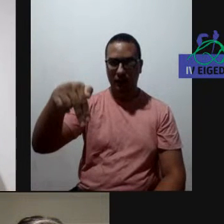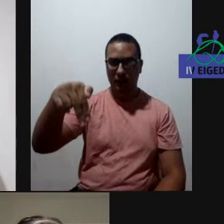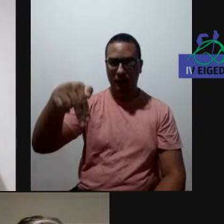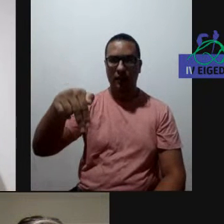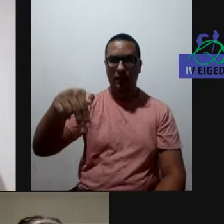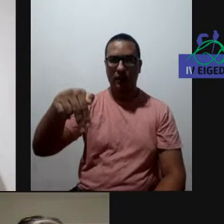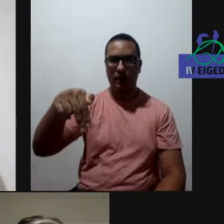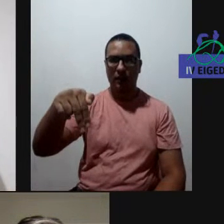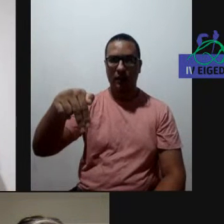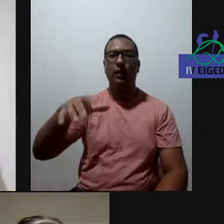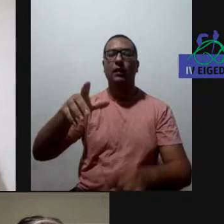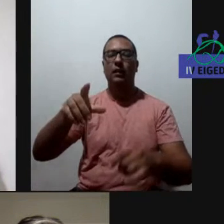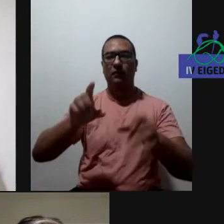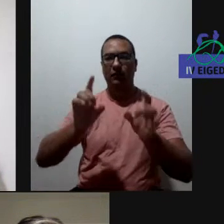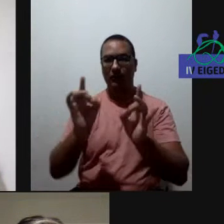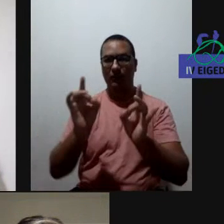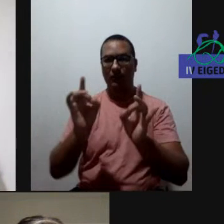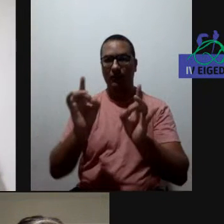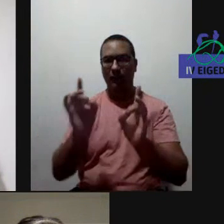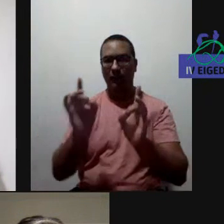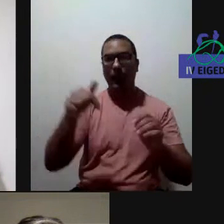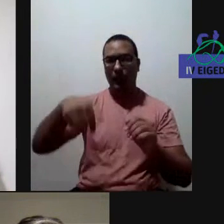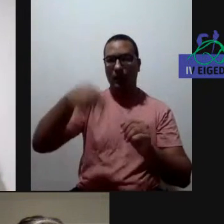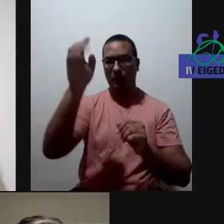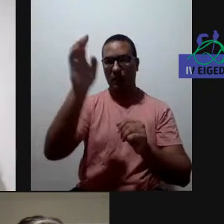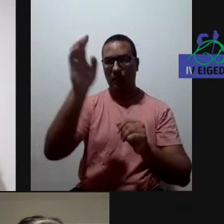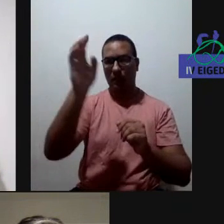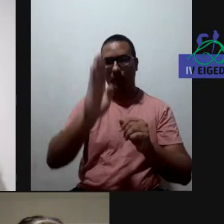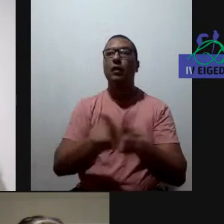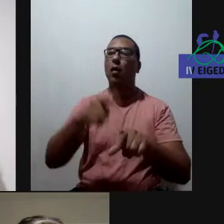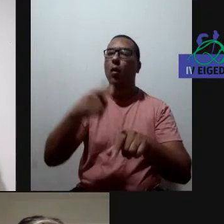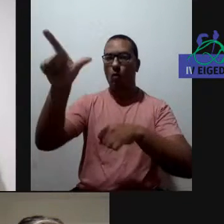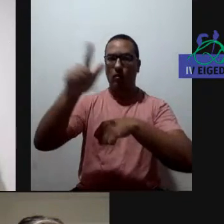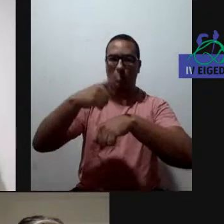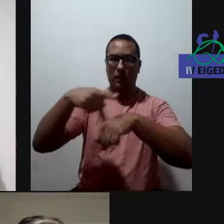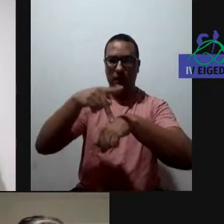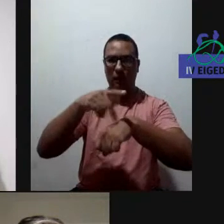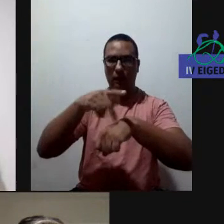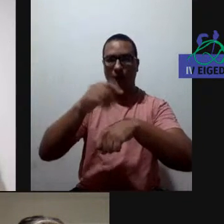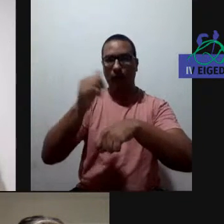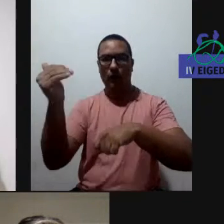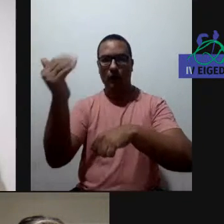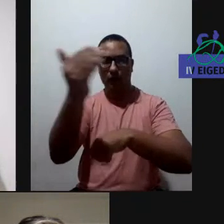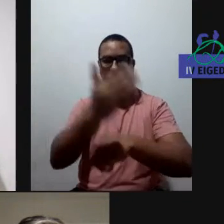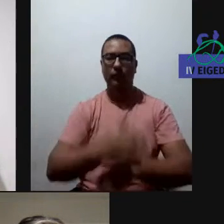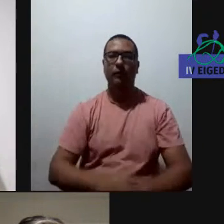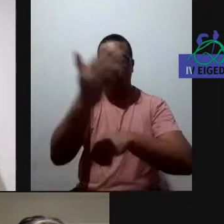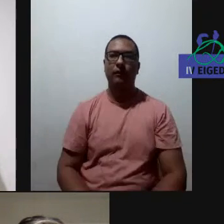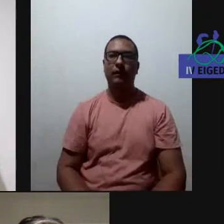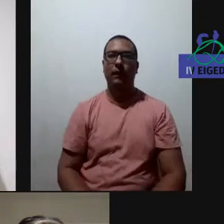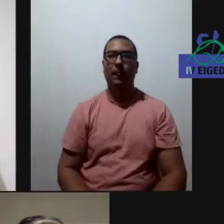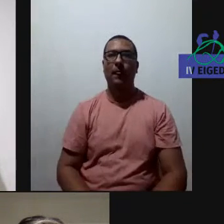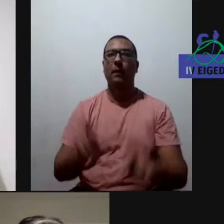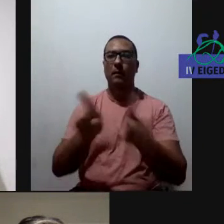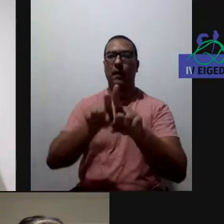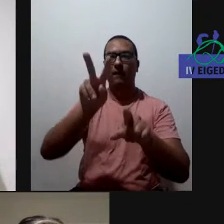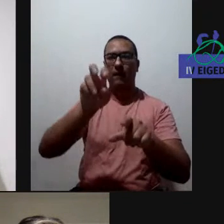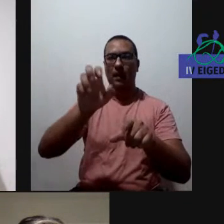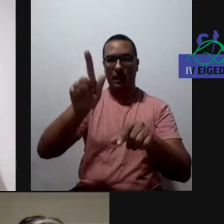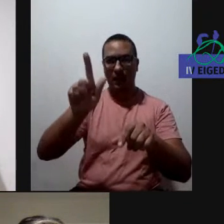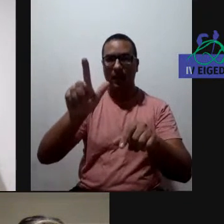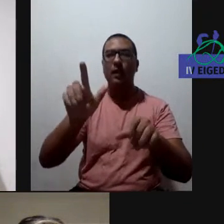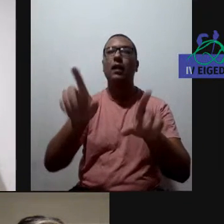SA para o mercado nacional e internacional. É importante ressaltar que a VEG é uma